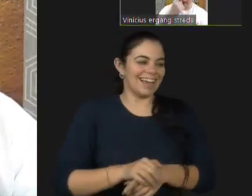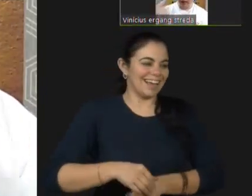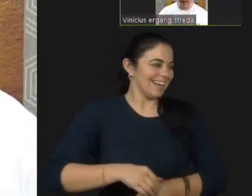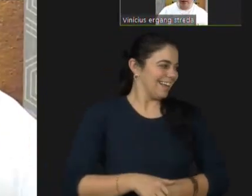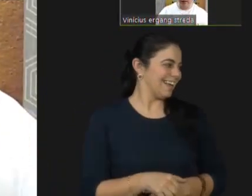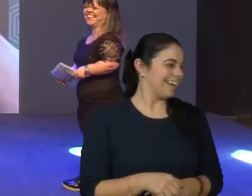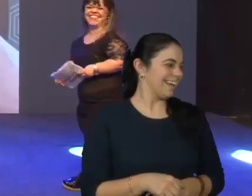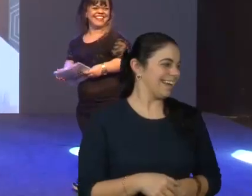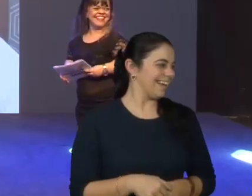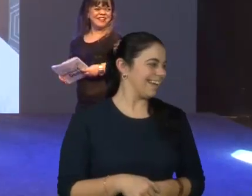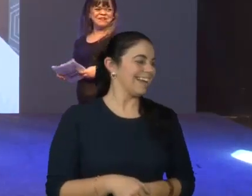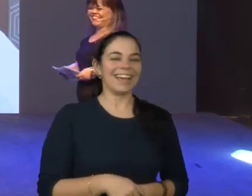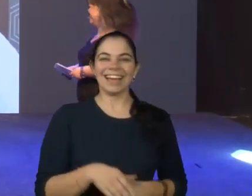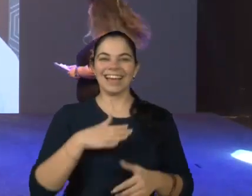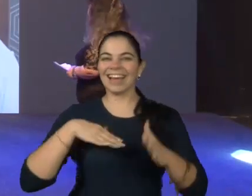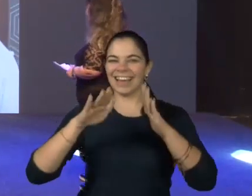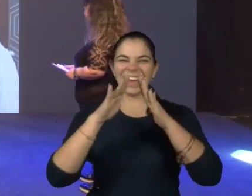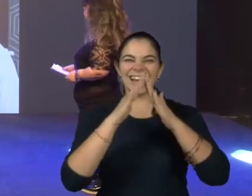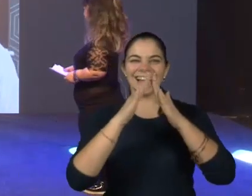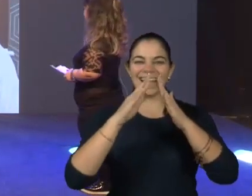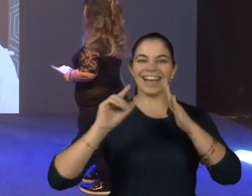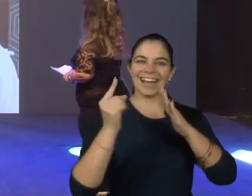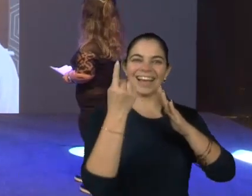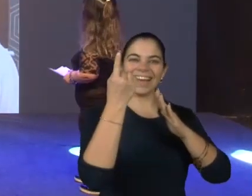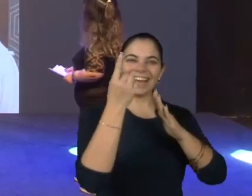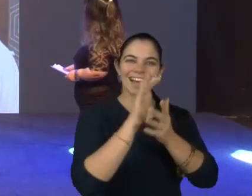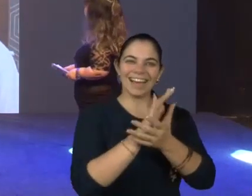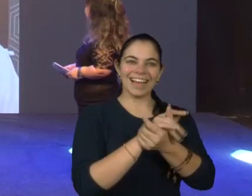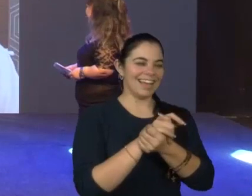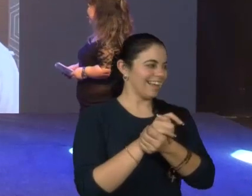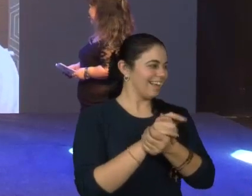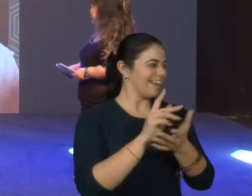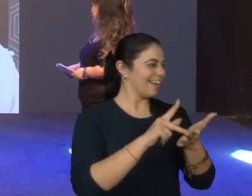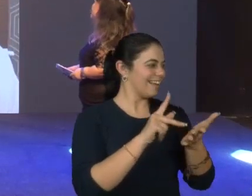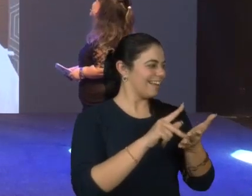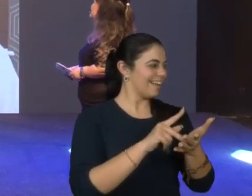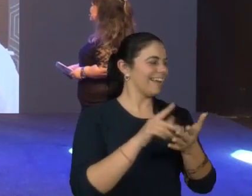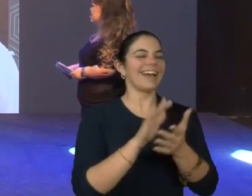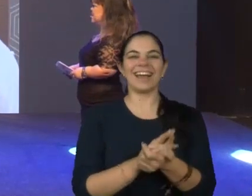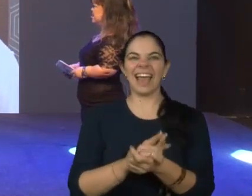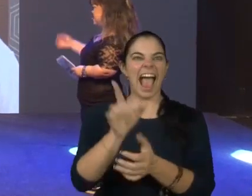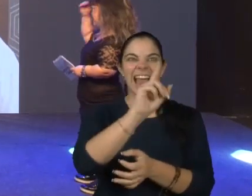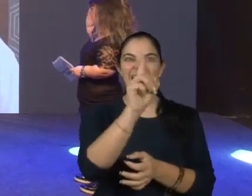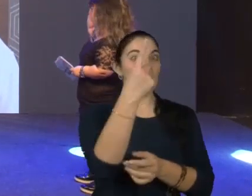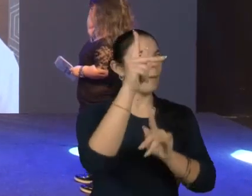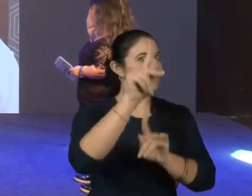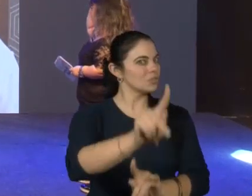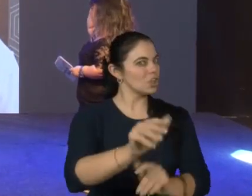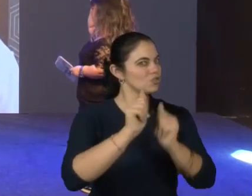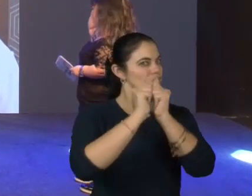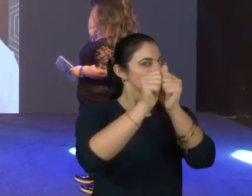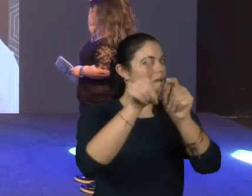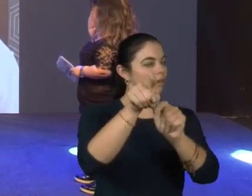Perfeito, Vini. Me diz uma coisa, você mora sozinho, é verdade isso? Sim, é verdade. Não tem ninguém escondido na tua cama aí,